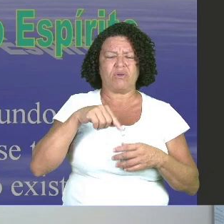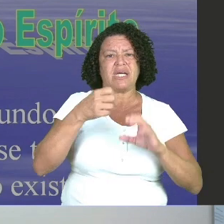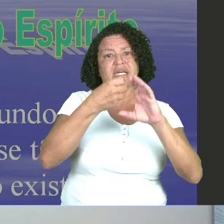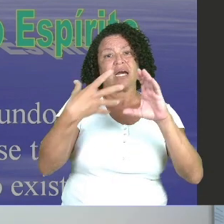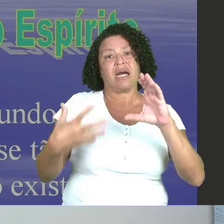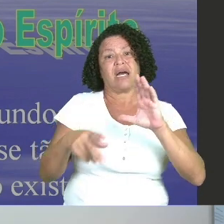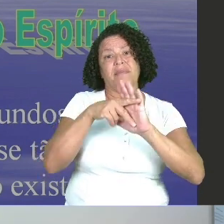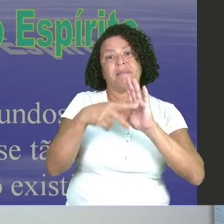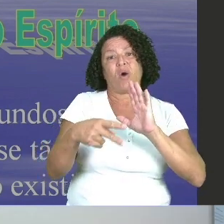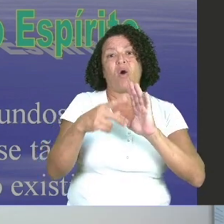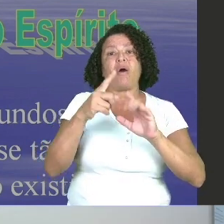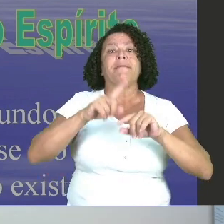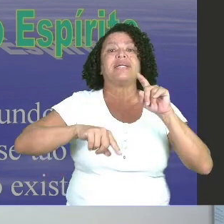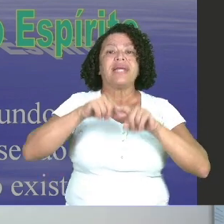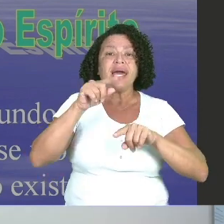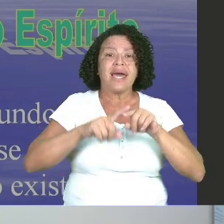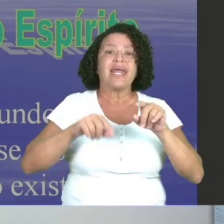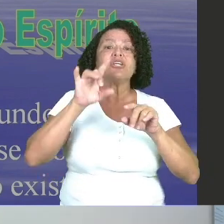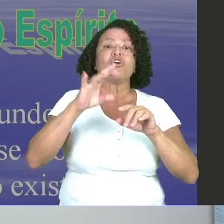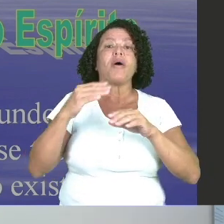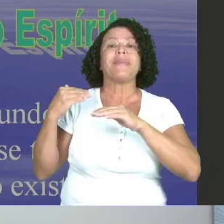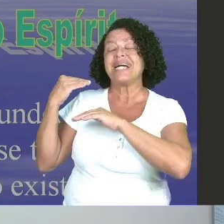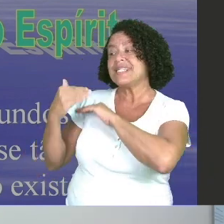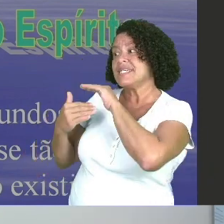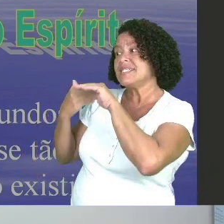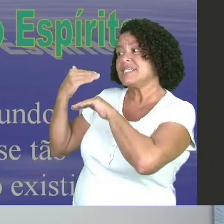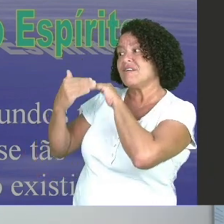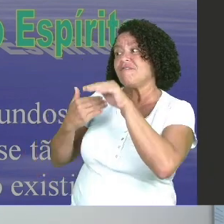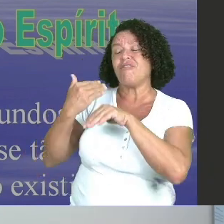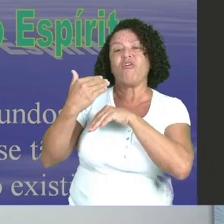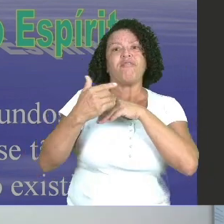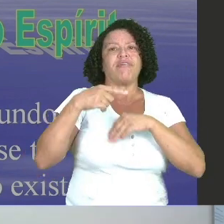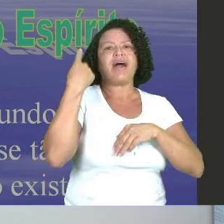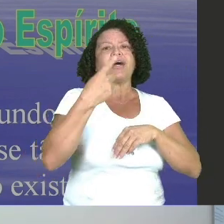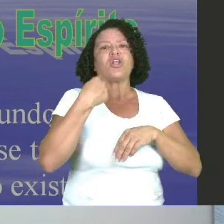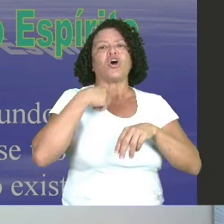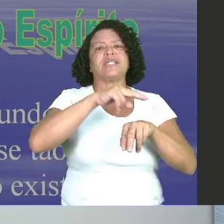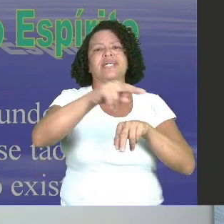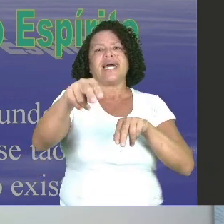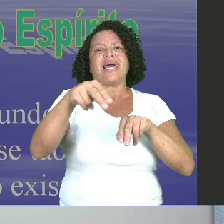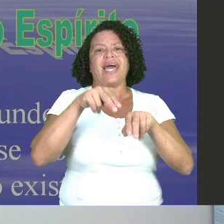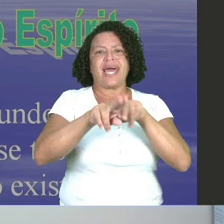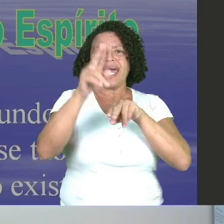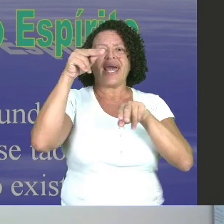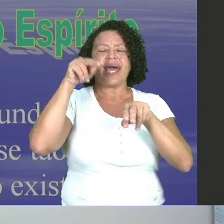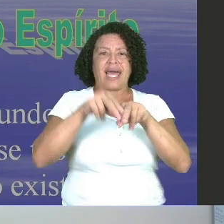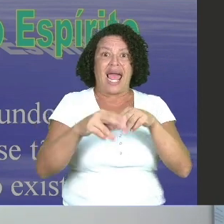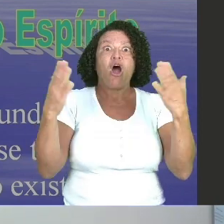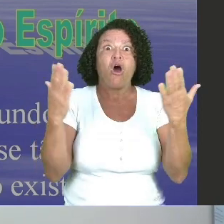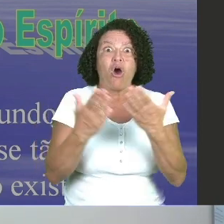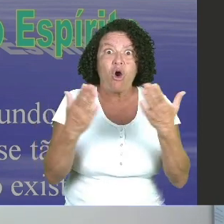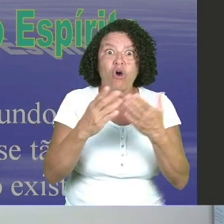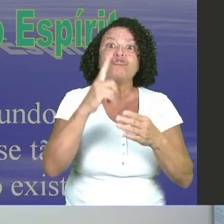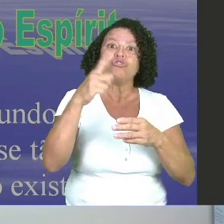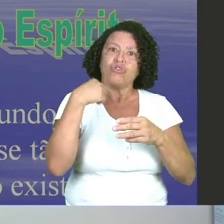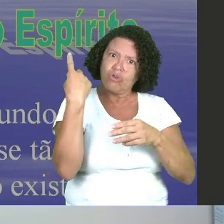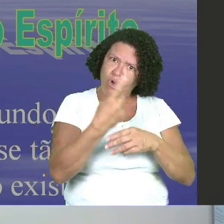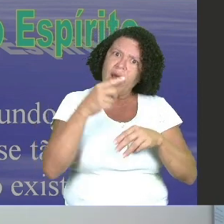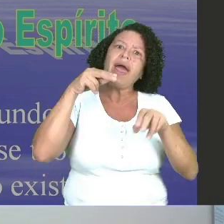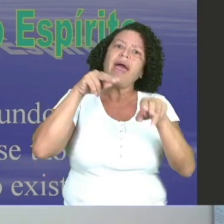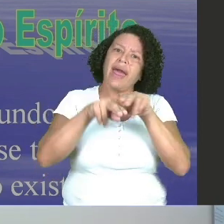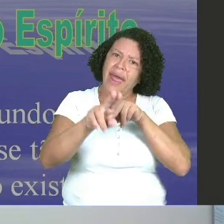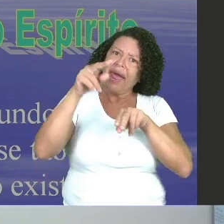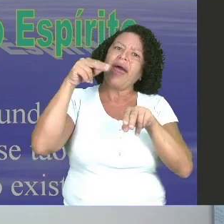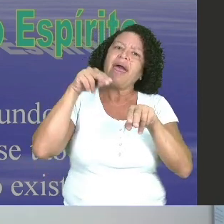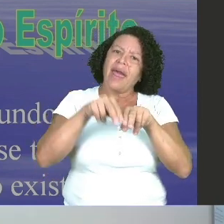características materiais para desenvolvermos a nossa reencarnação. Então, hoje nós reencarnamos em